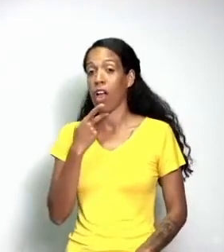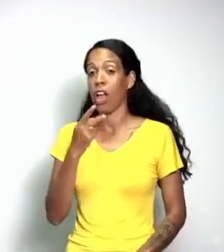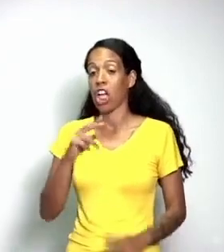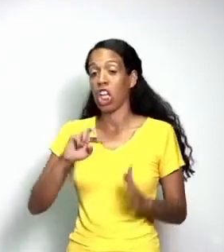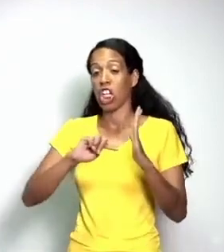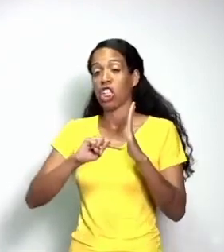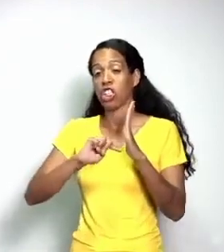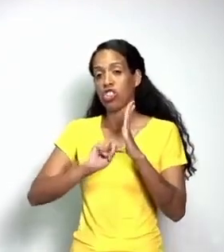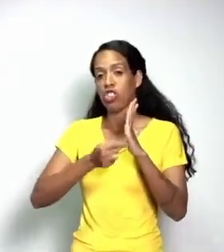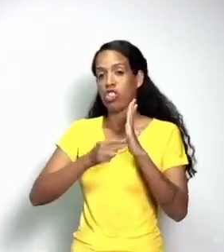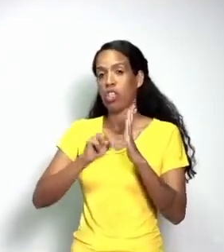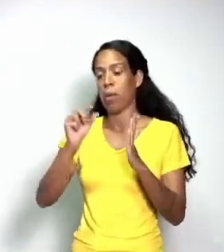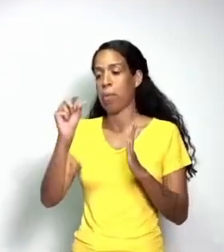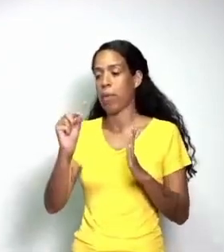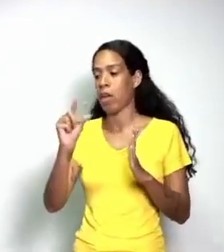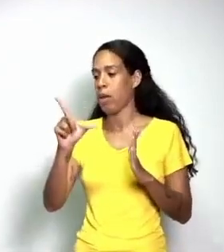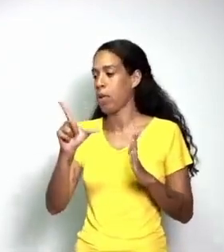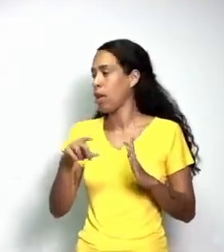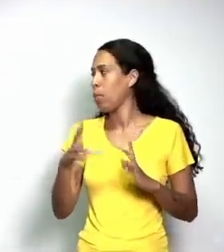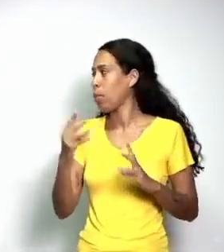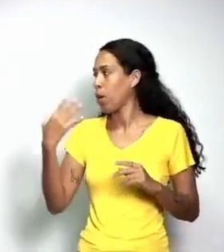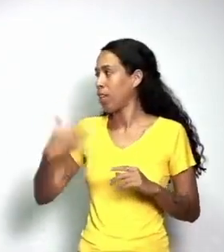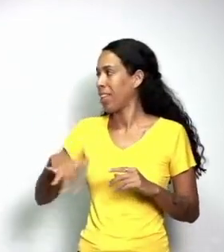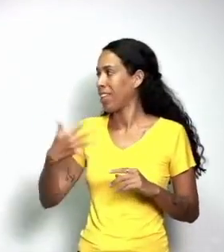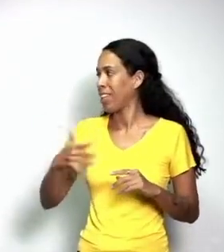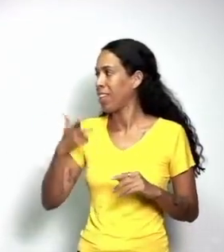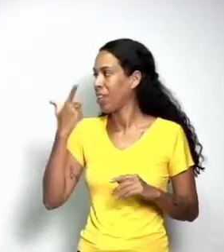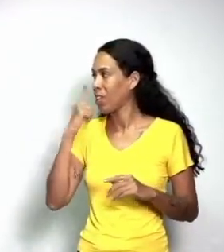maiores e mais caras também, que garantem